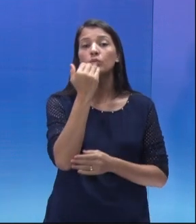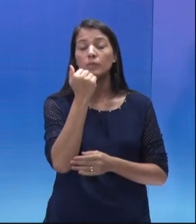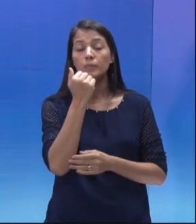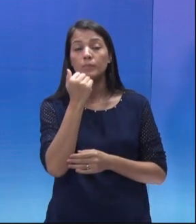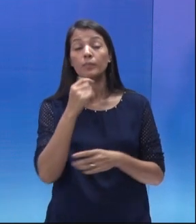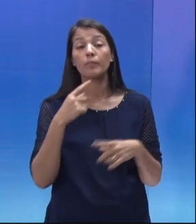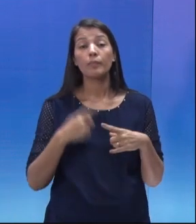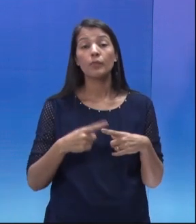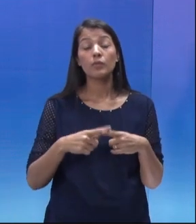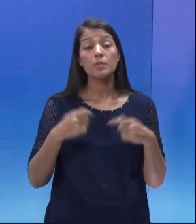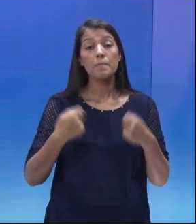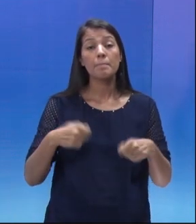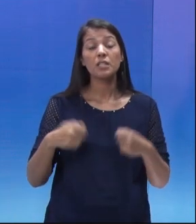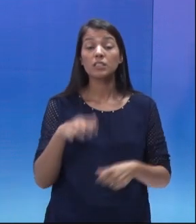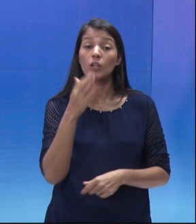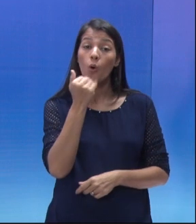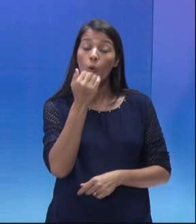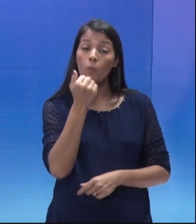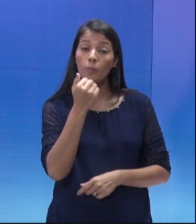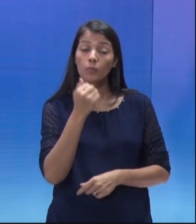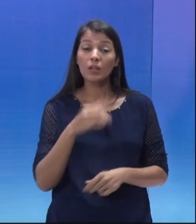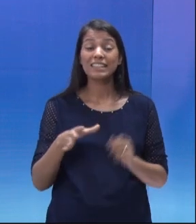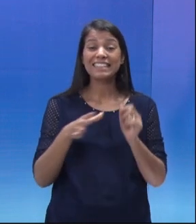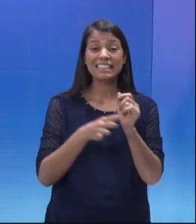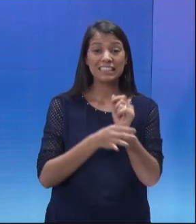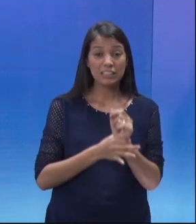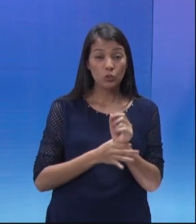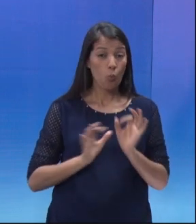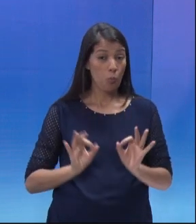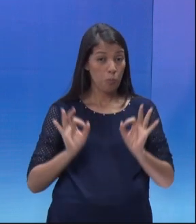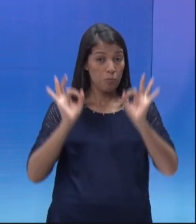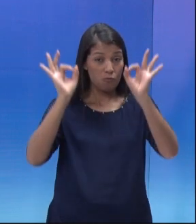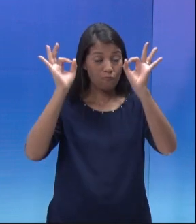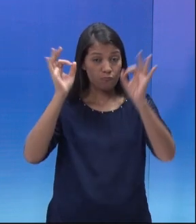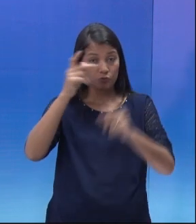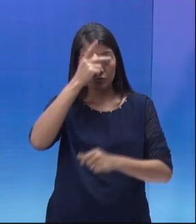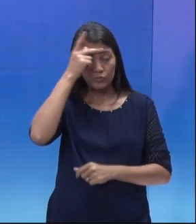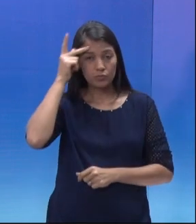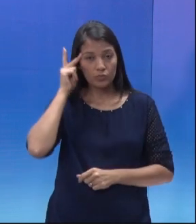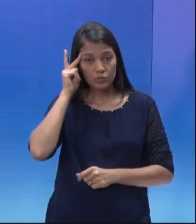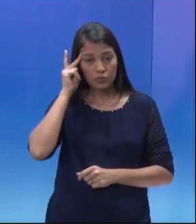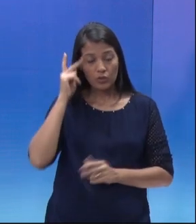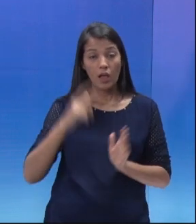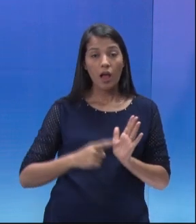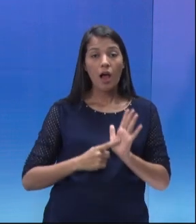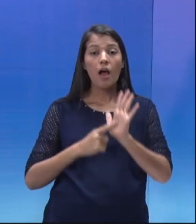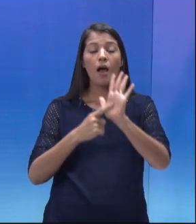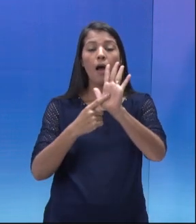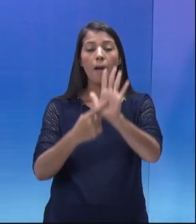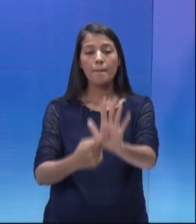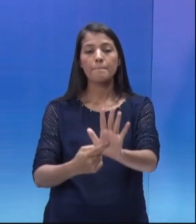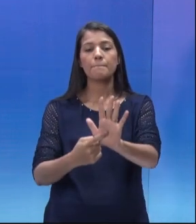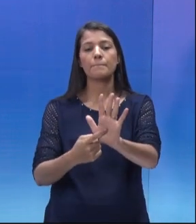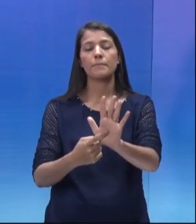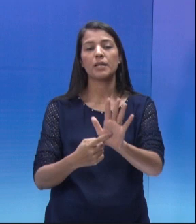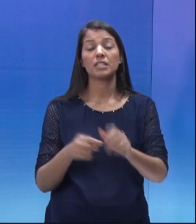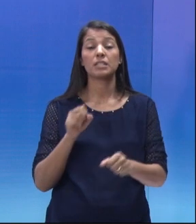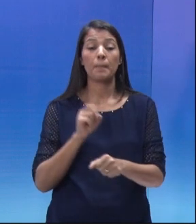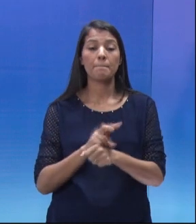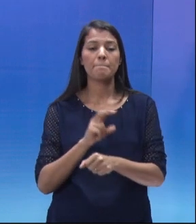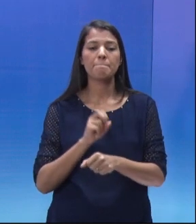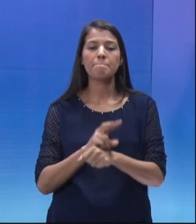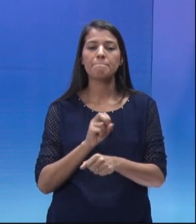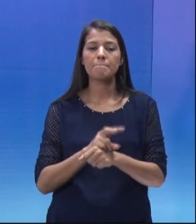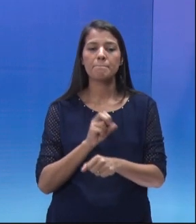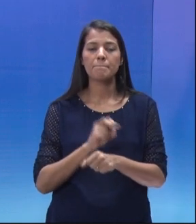pelas pessoas. O quadro apresenta 3 pesticidas e suas toxicidades. A unidade, miligrama por quilo, indica a